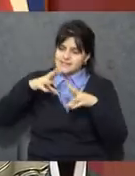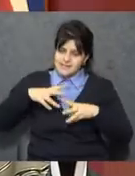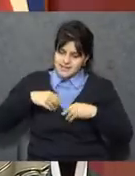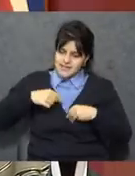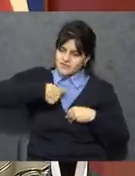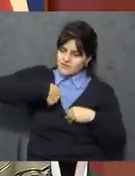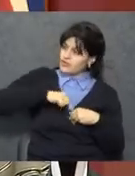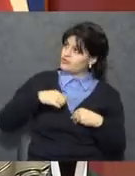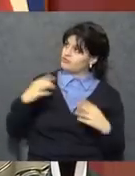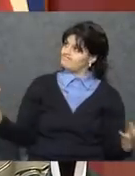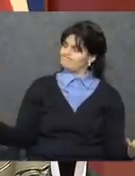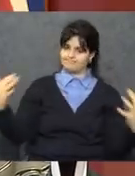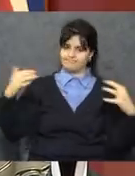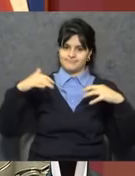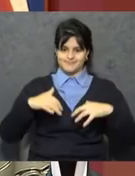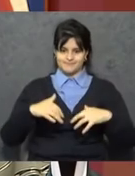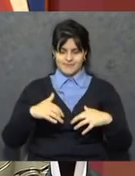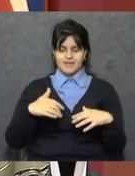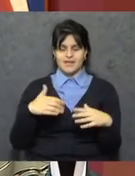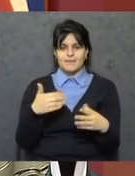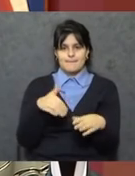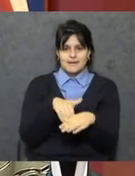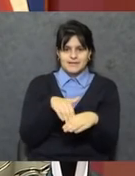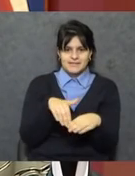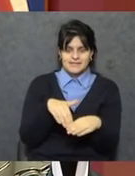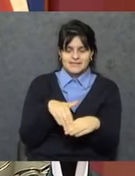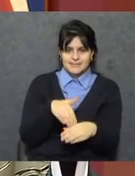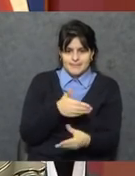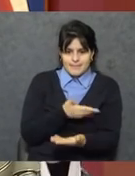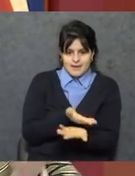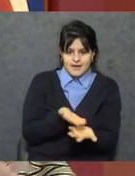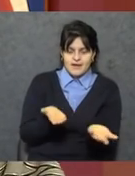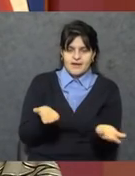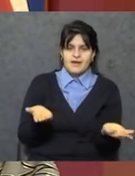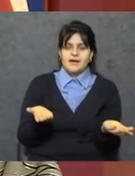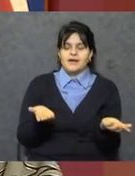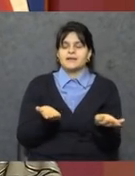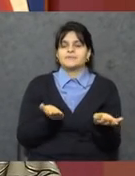presença, para vos servir nestes santos